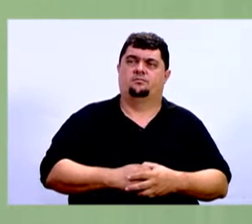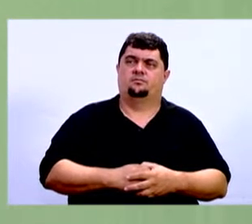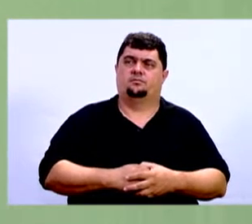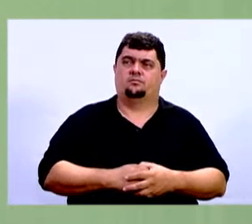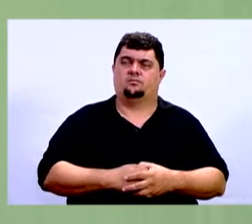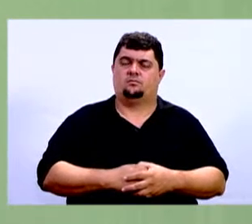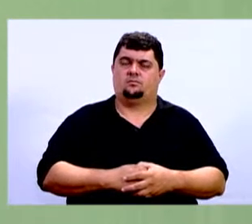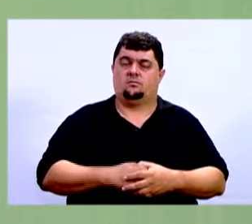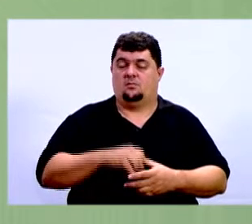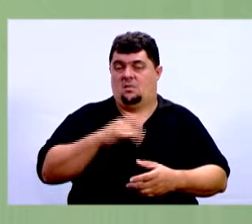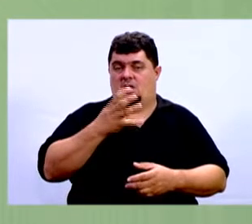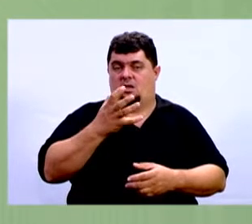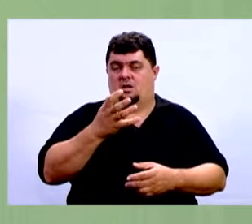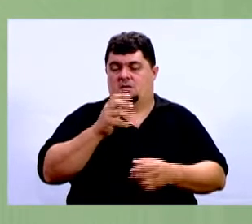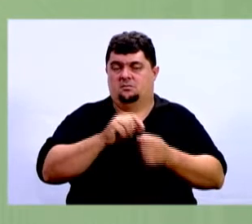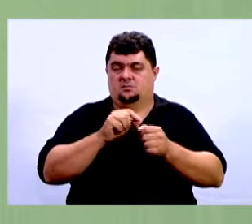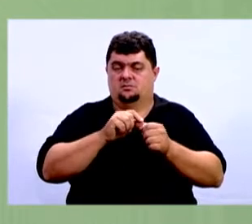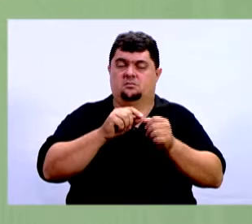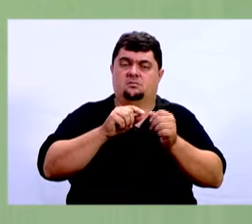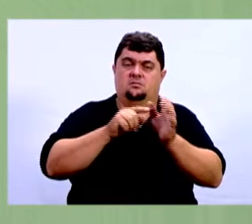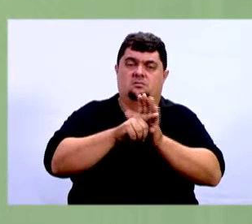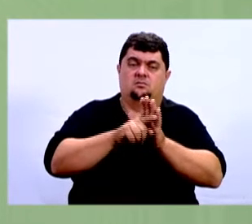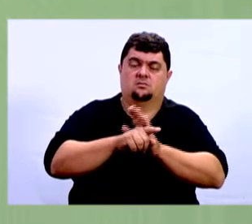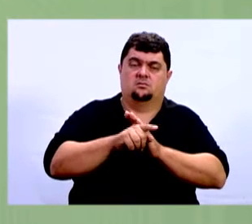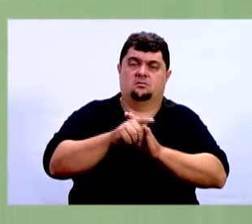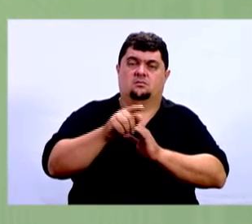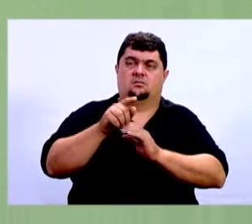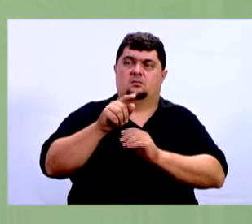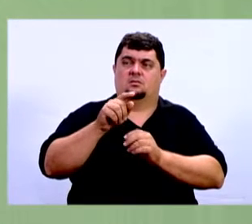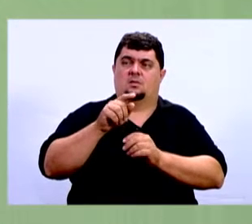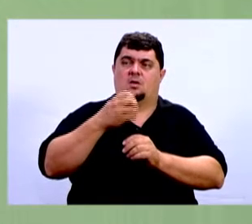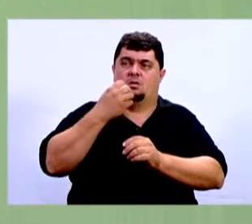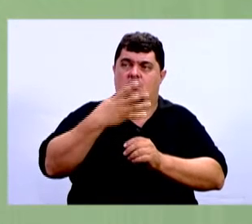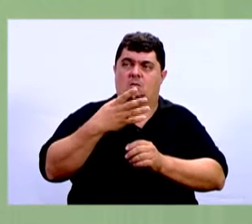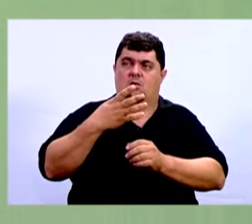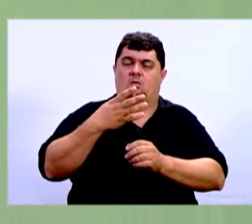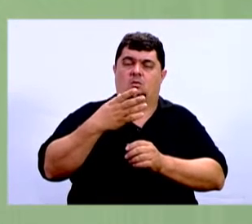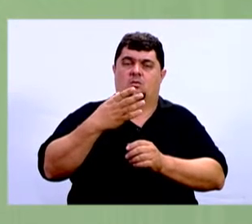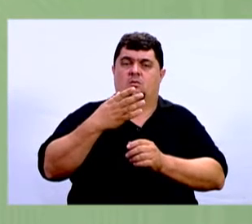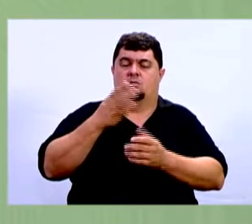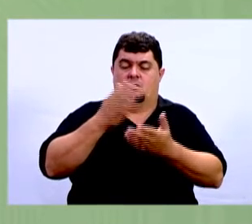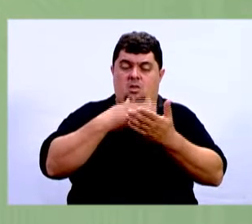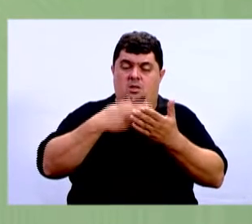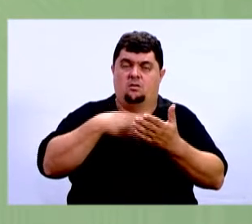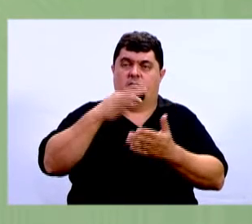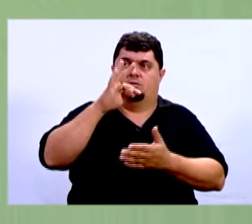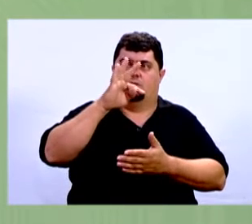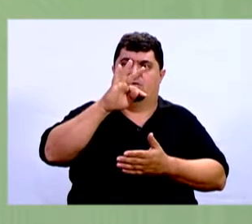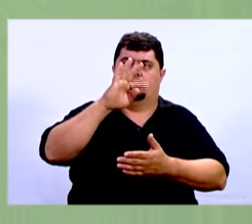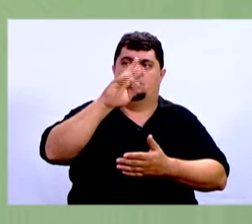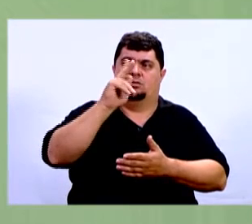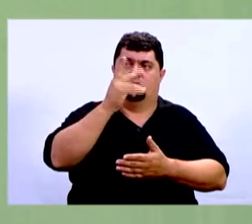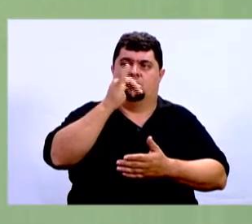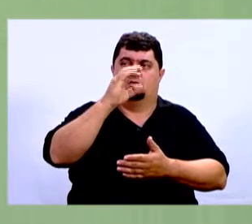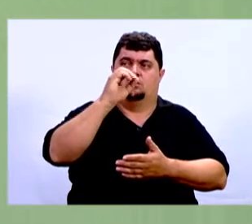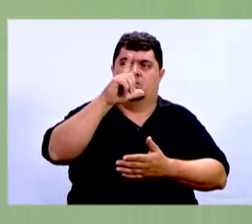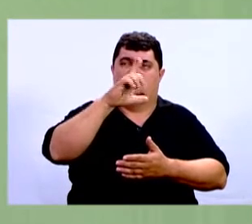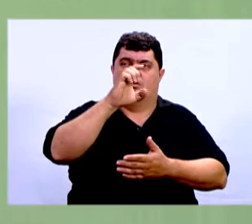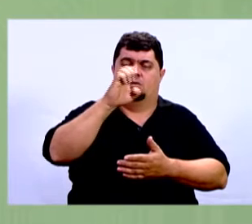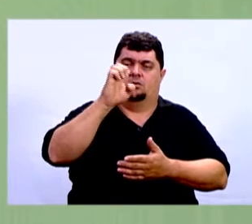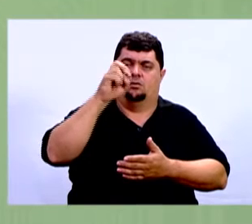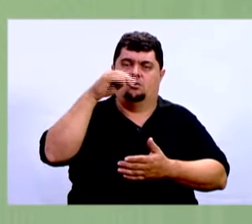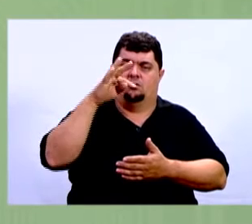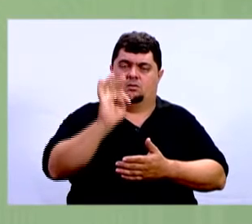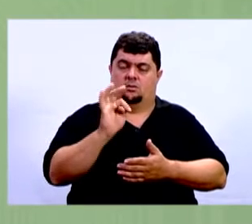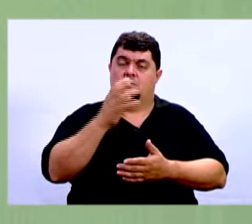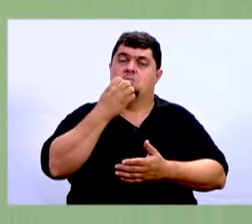uma pesquisa nessa modalidade, recomendo a leitura desse livro da Michel Thiolin, que ele vai trazer toda